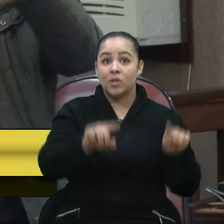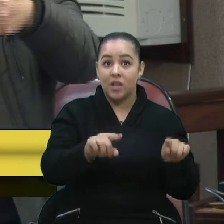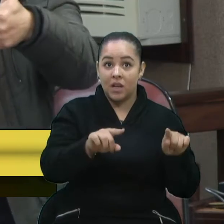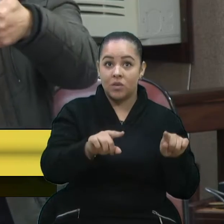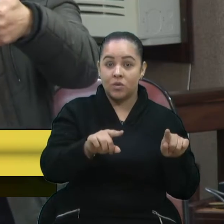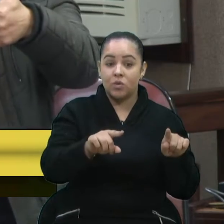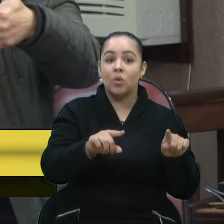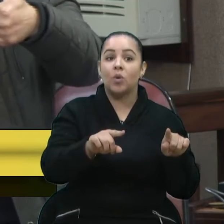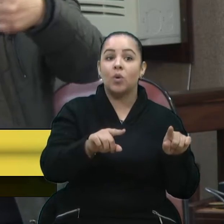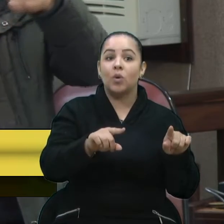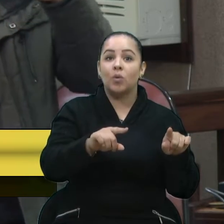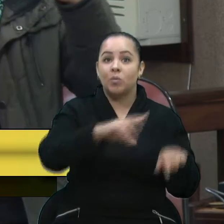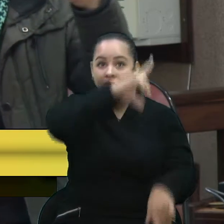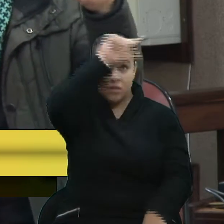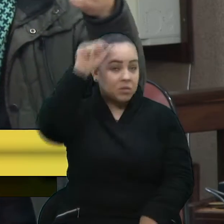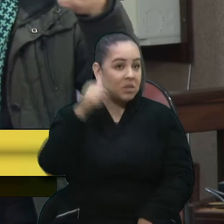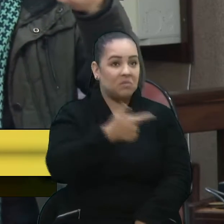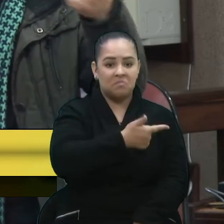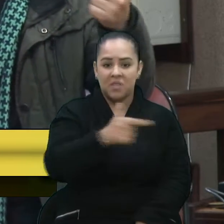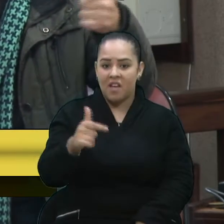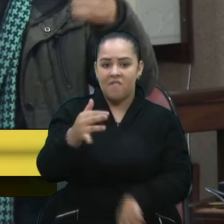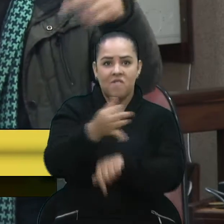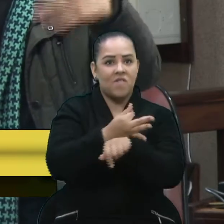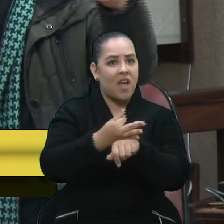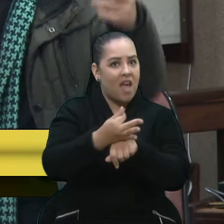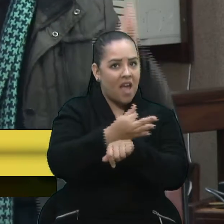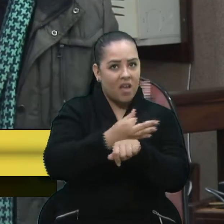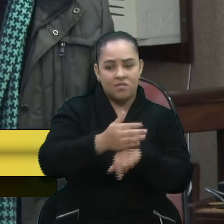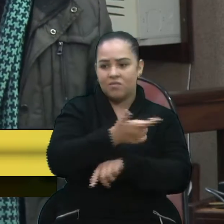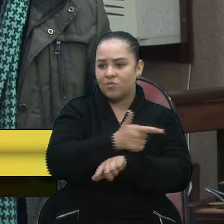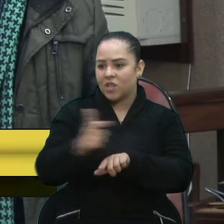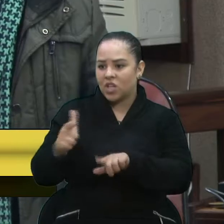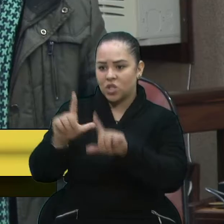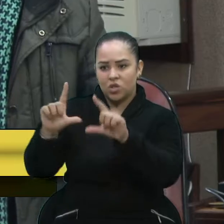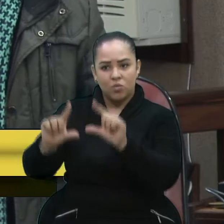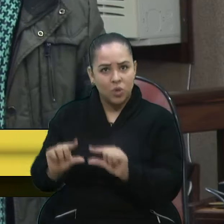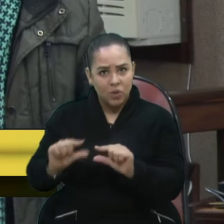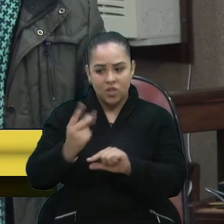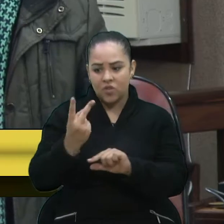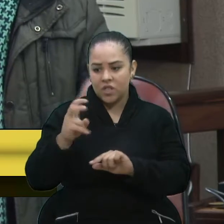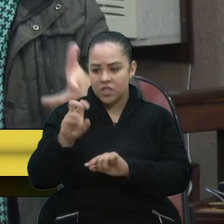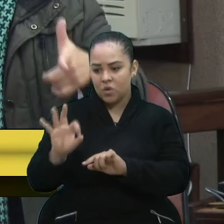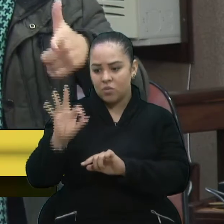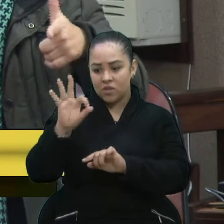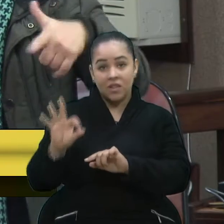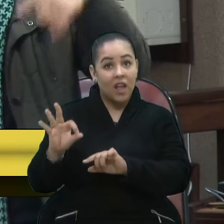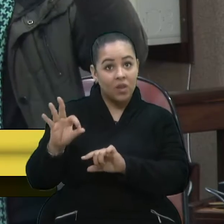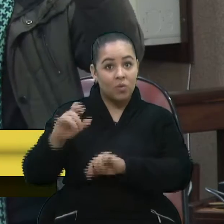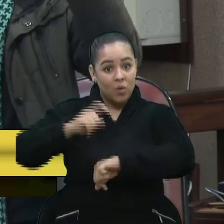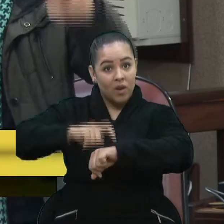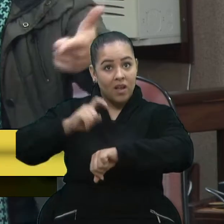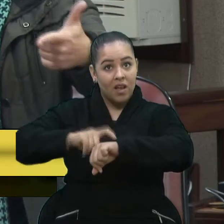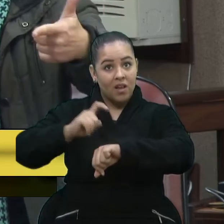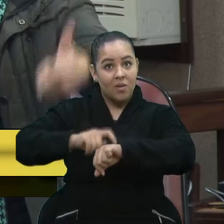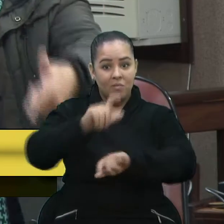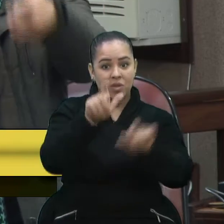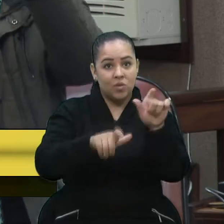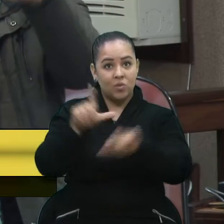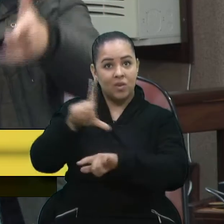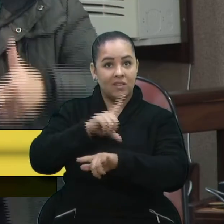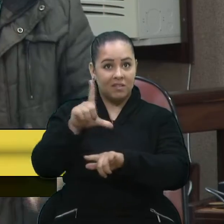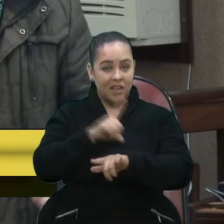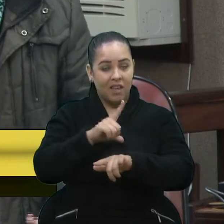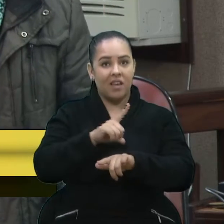tiraram férias, não tiveram redução de fazer escala de 25%. Muitos deles com pessoas acometidas, suas